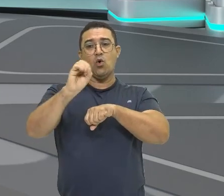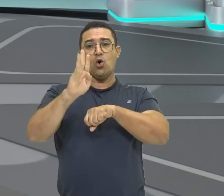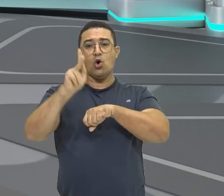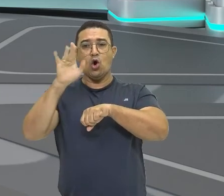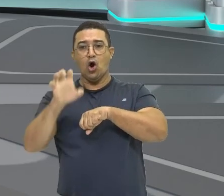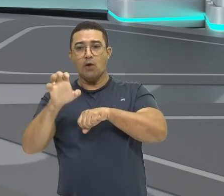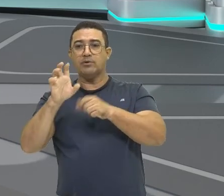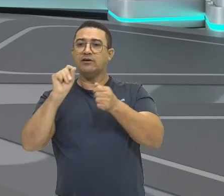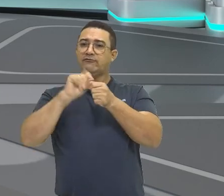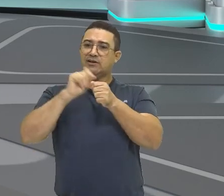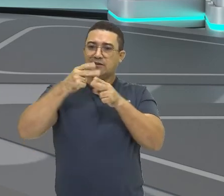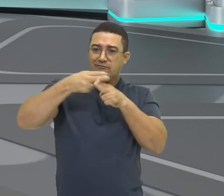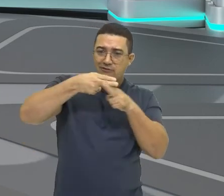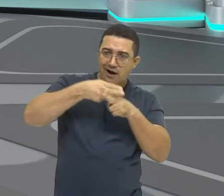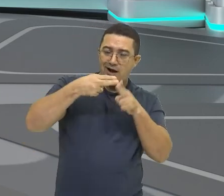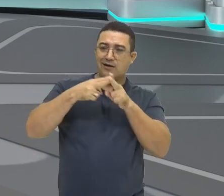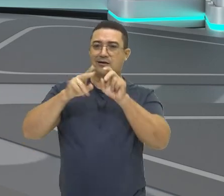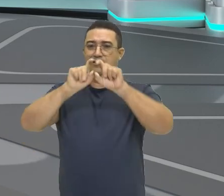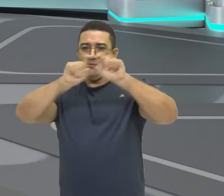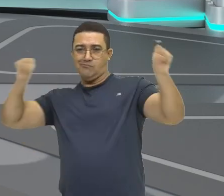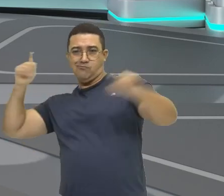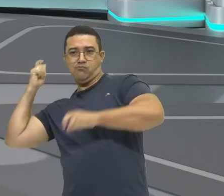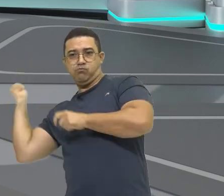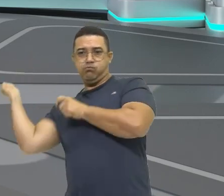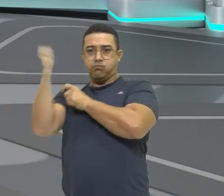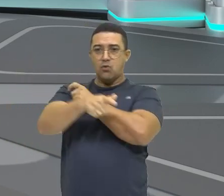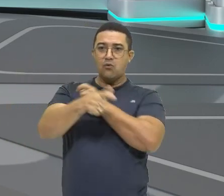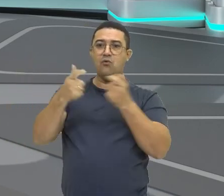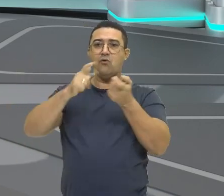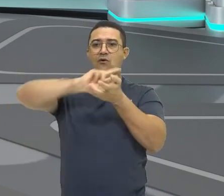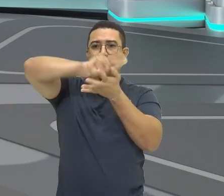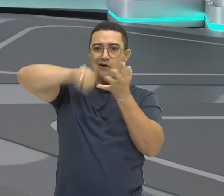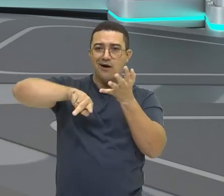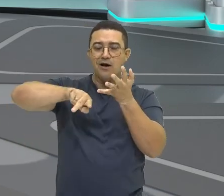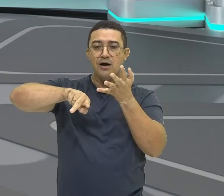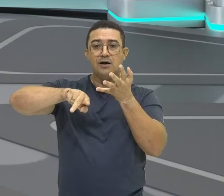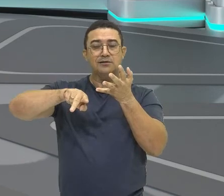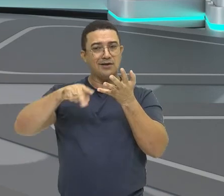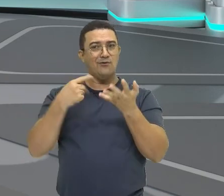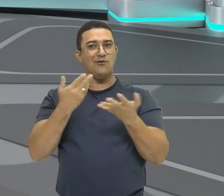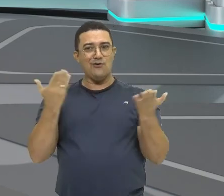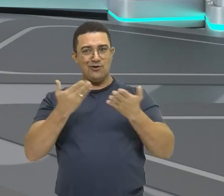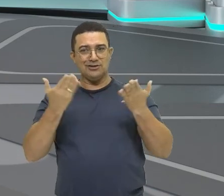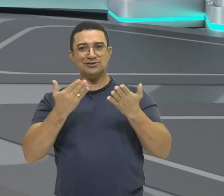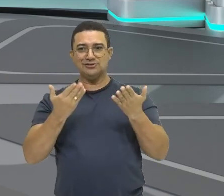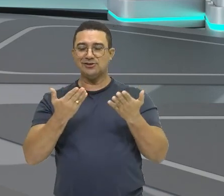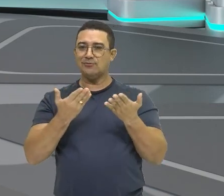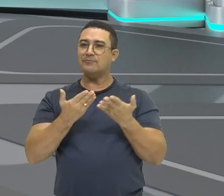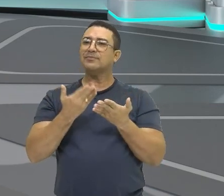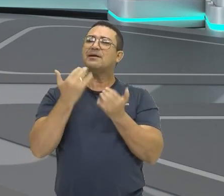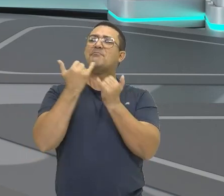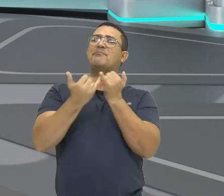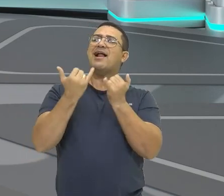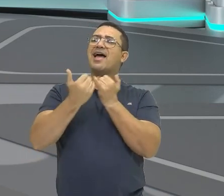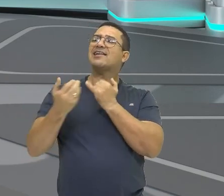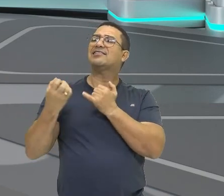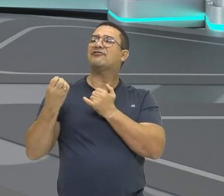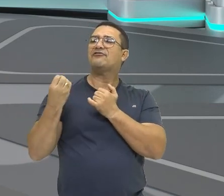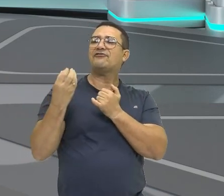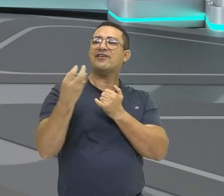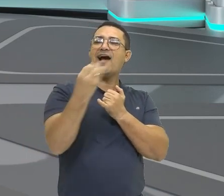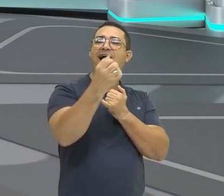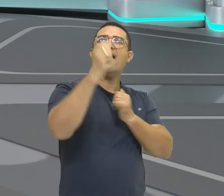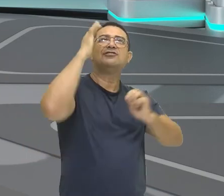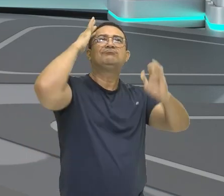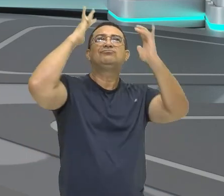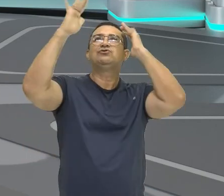seus utensílios. Então, nós fizemos essa viagem no mundo da arte. Como eu falo, a arte é um conteúdo, né?